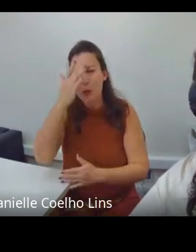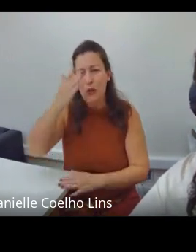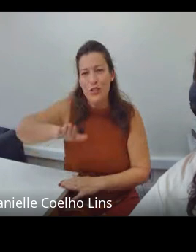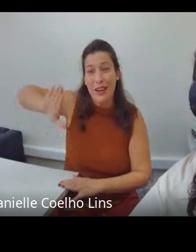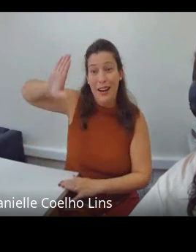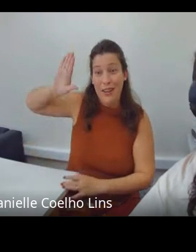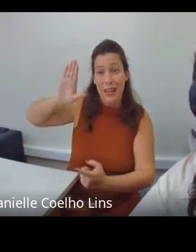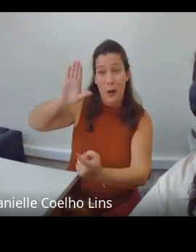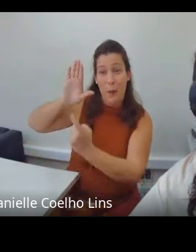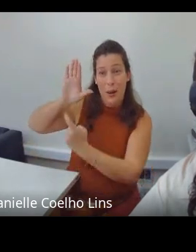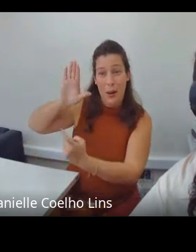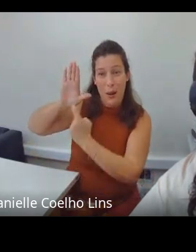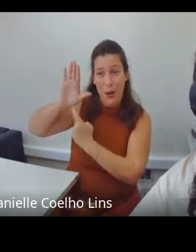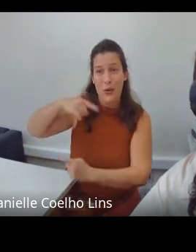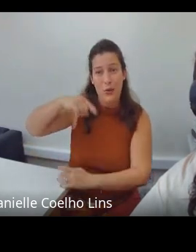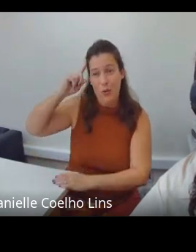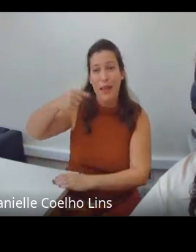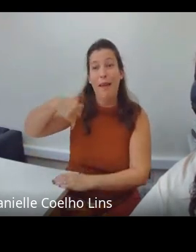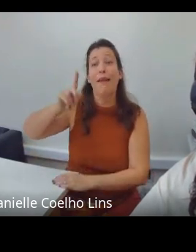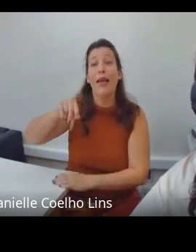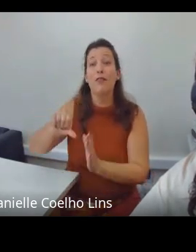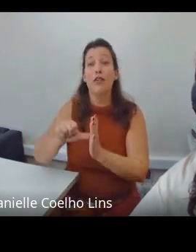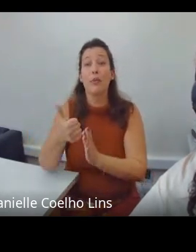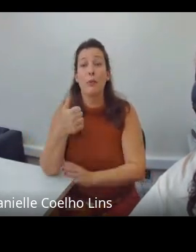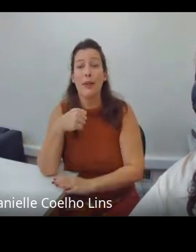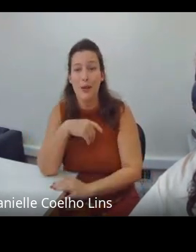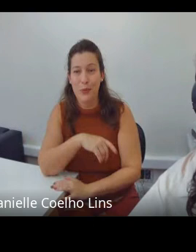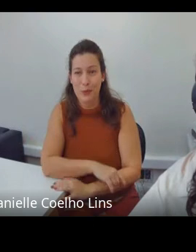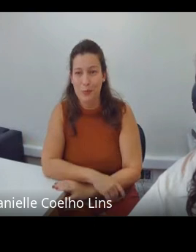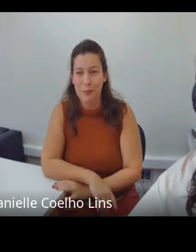levantadas aqui, eu só não sei quem levantou primeiro.